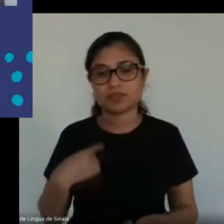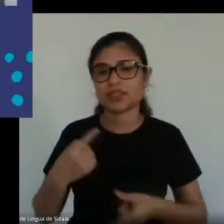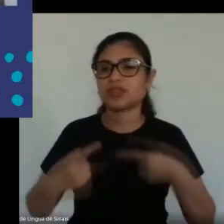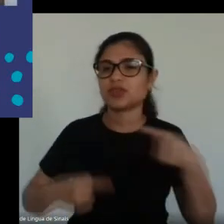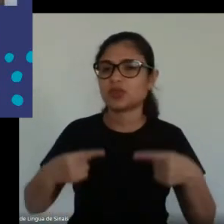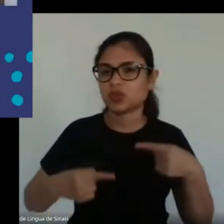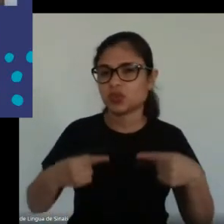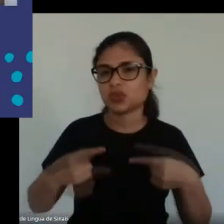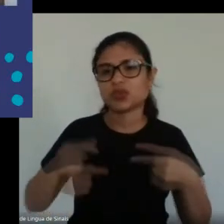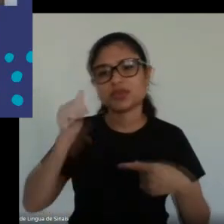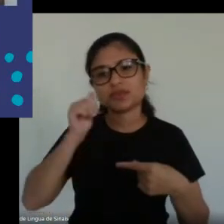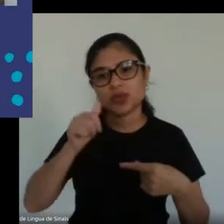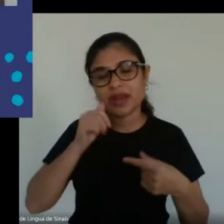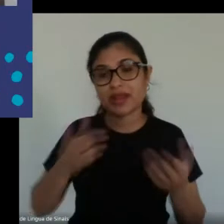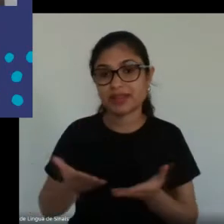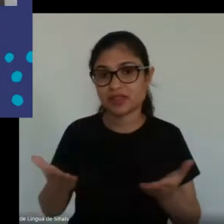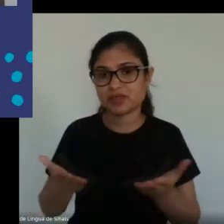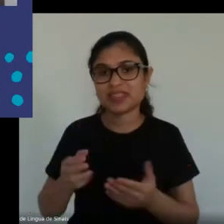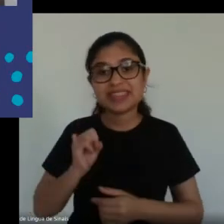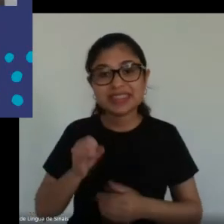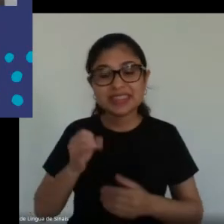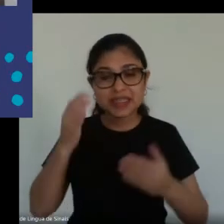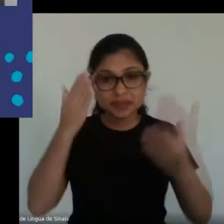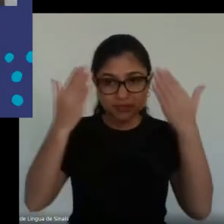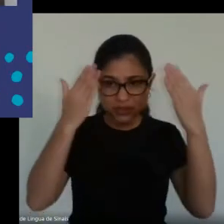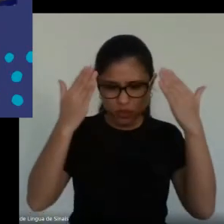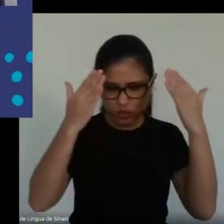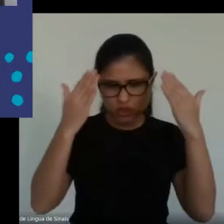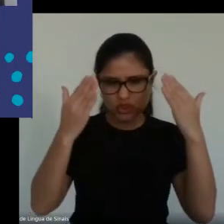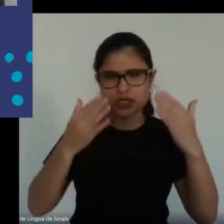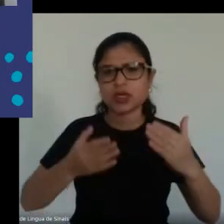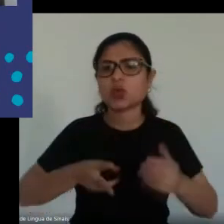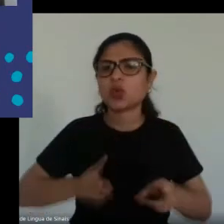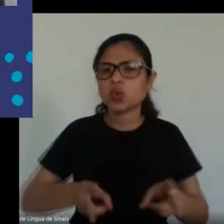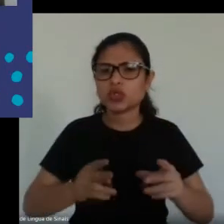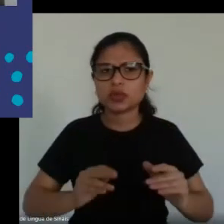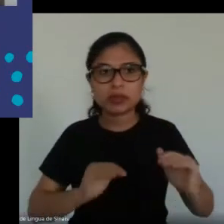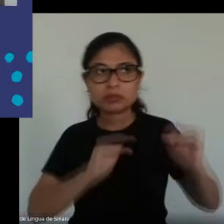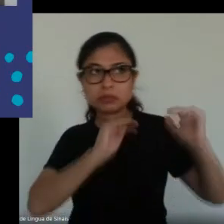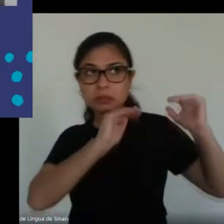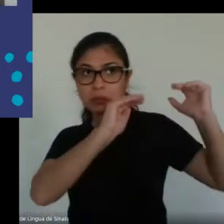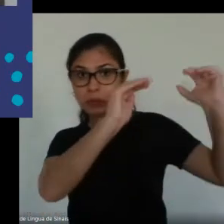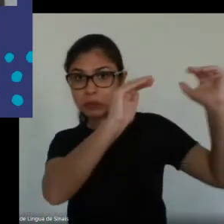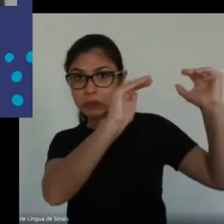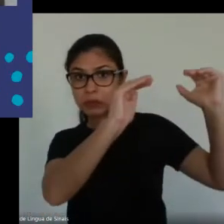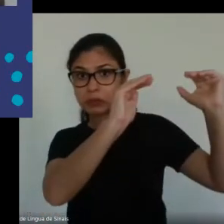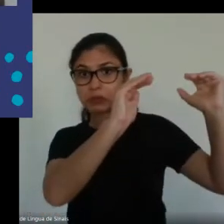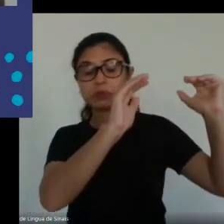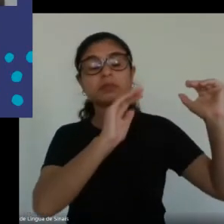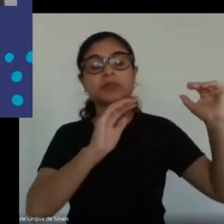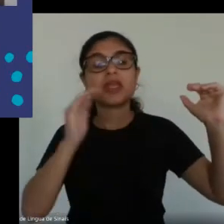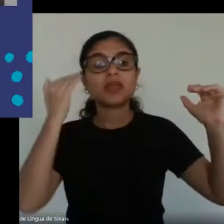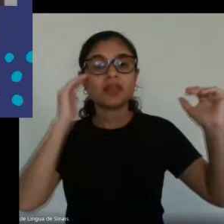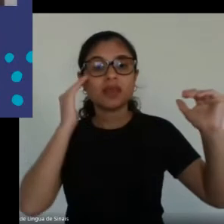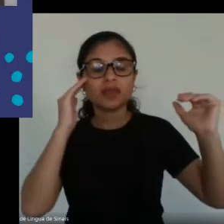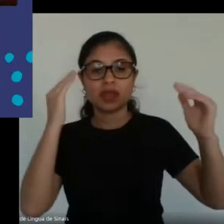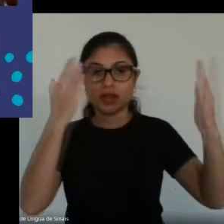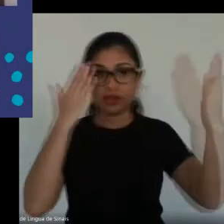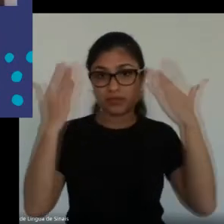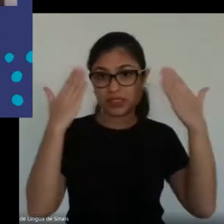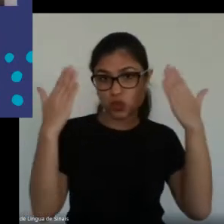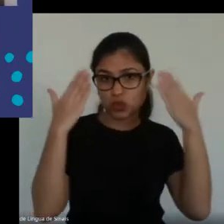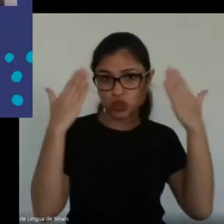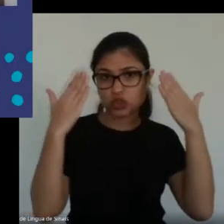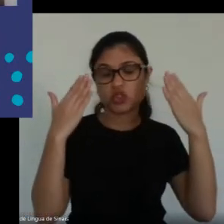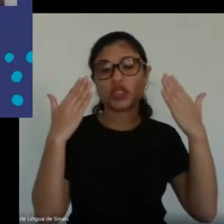Enquanto a psicologia não sair desse lugar burguês dela e entender que a psicologia,